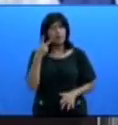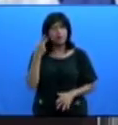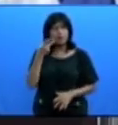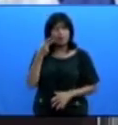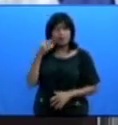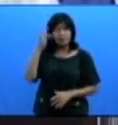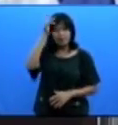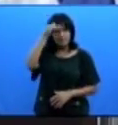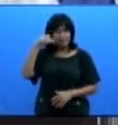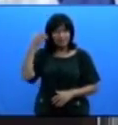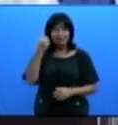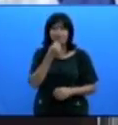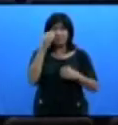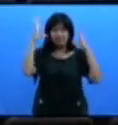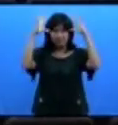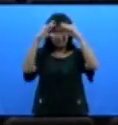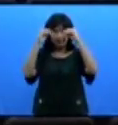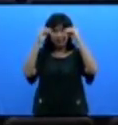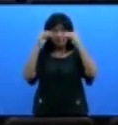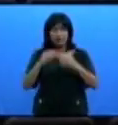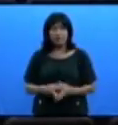Edna Flor. Boa noite.